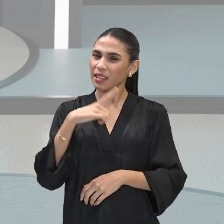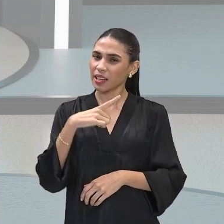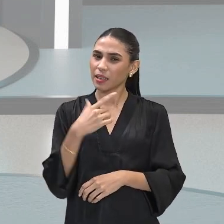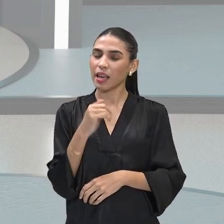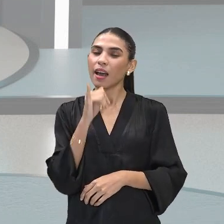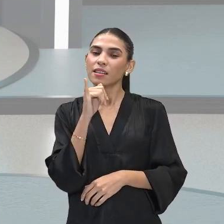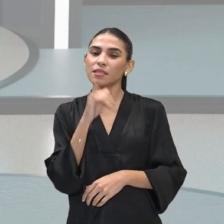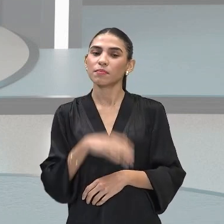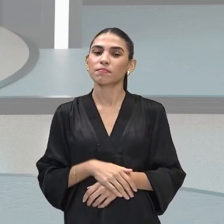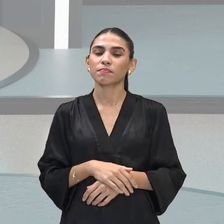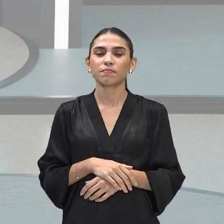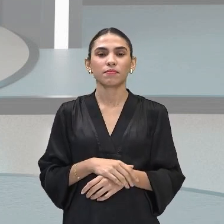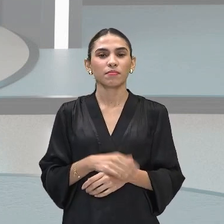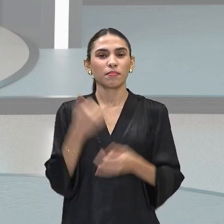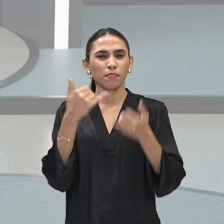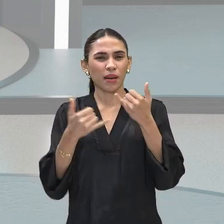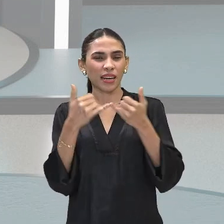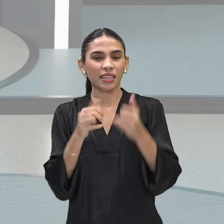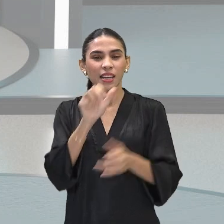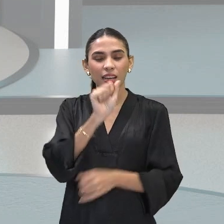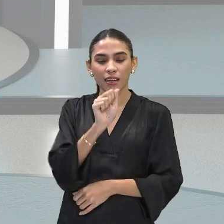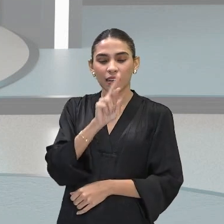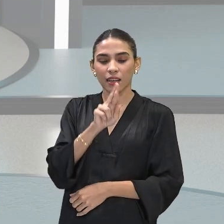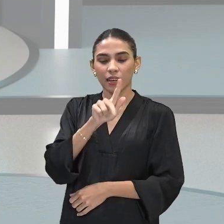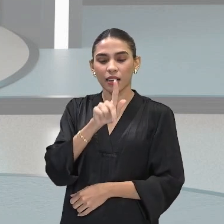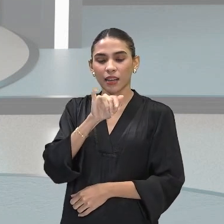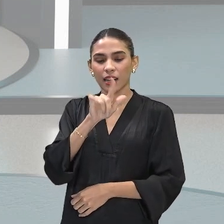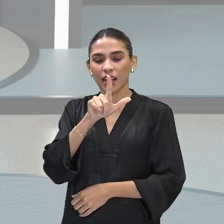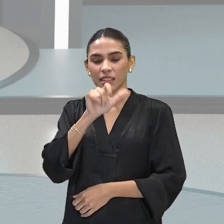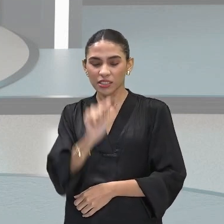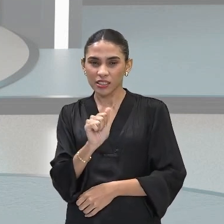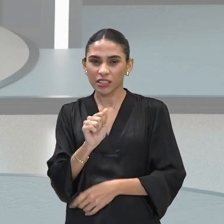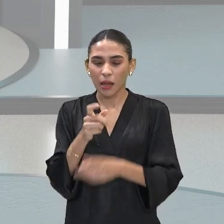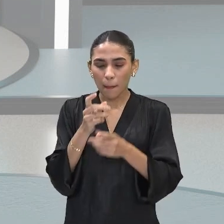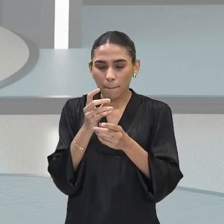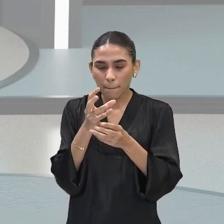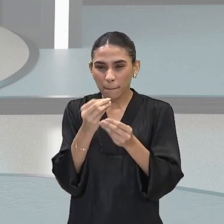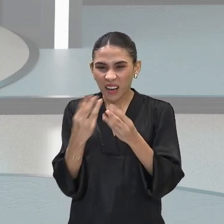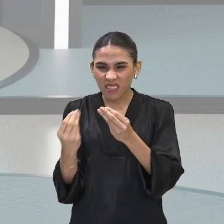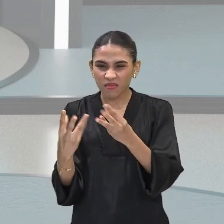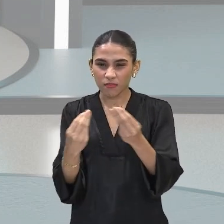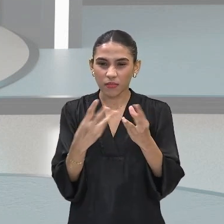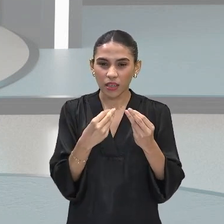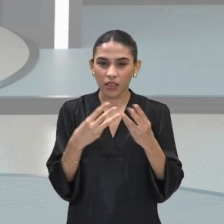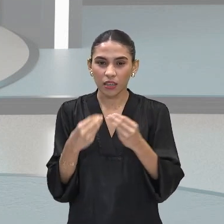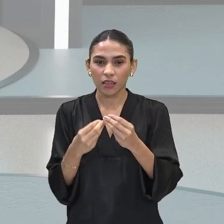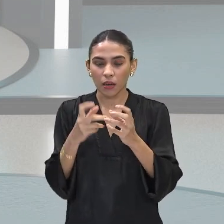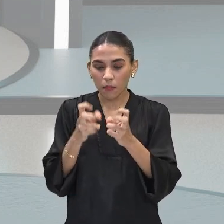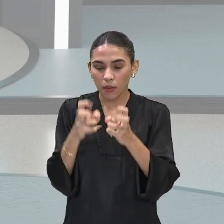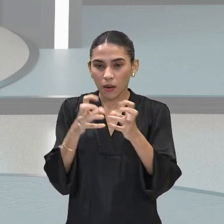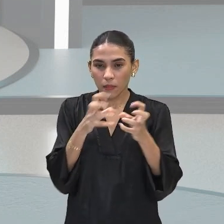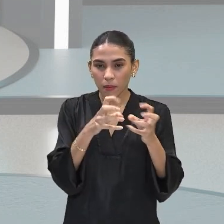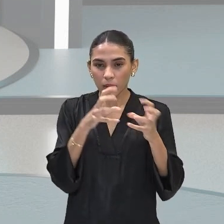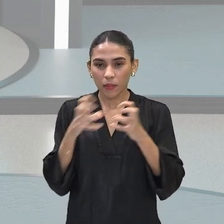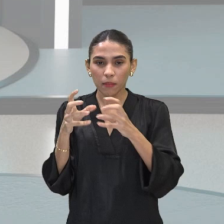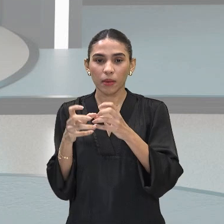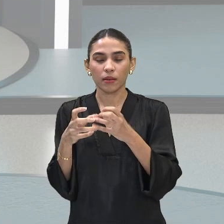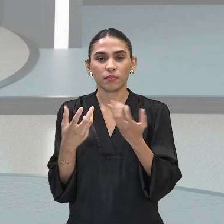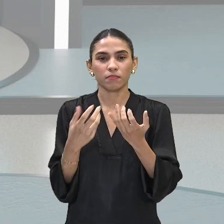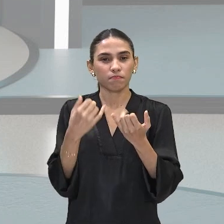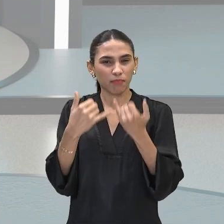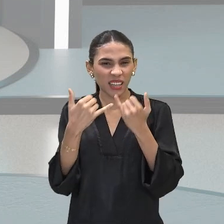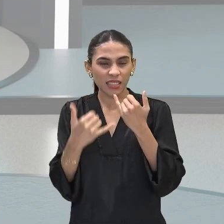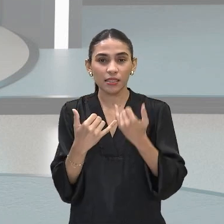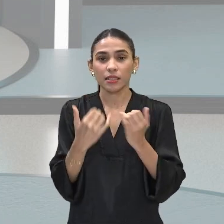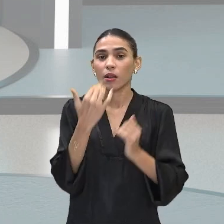fosse pedaços de argila. É uma tinta ali descamada, né, o barro todo pigmentado, mas